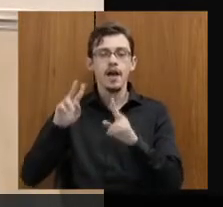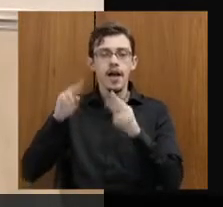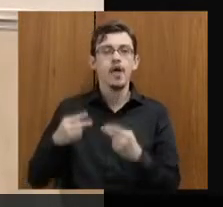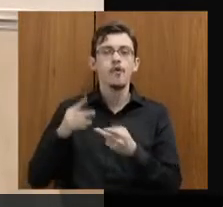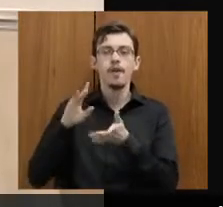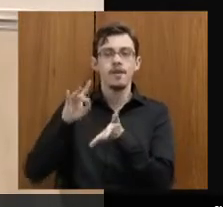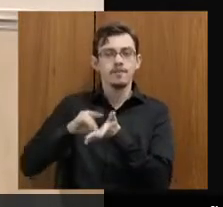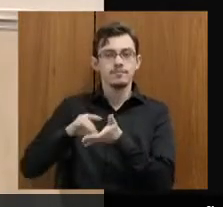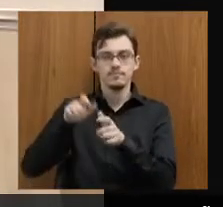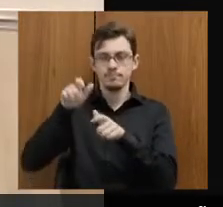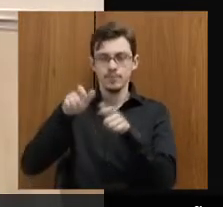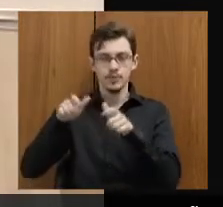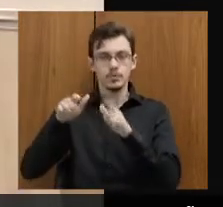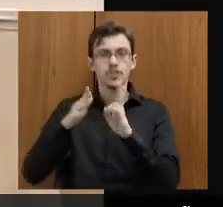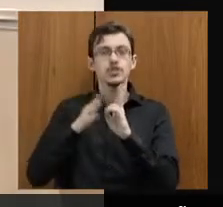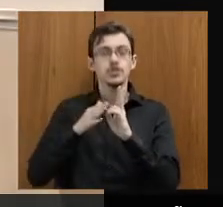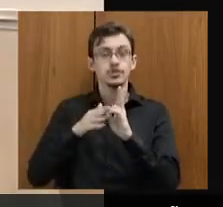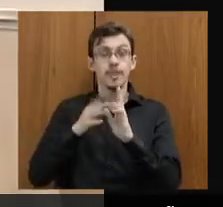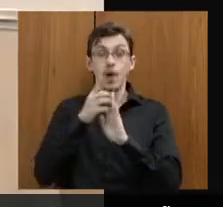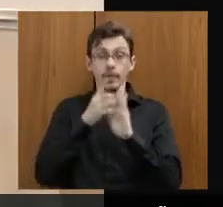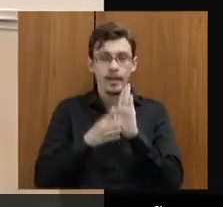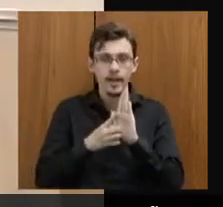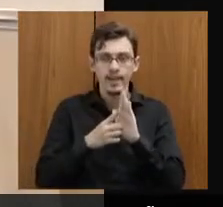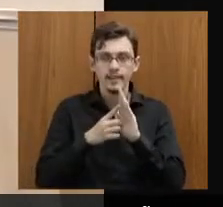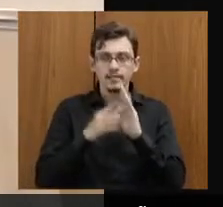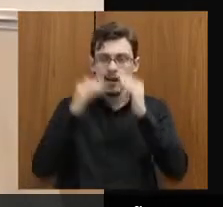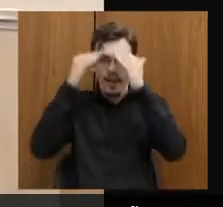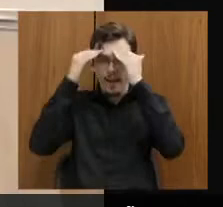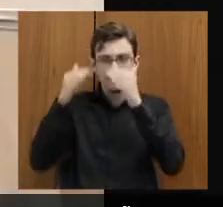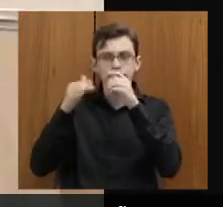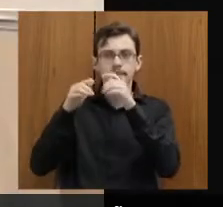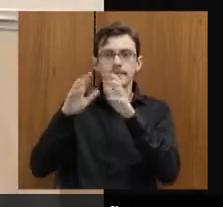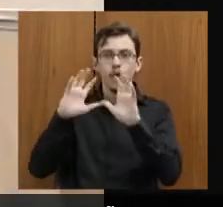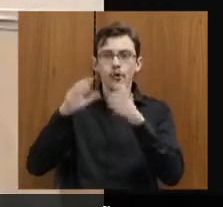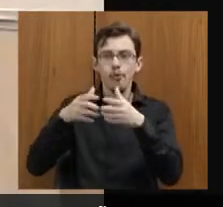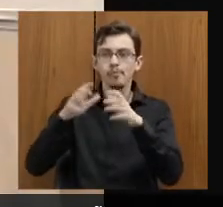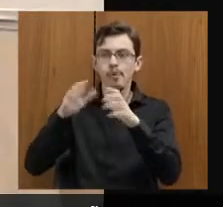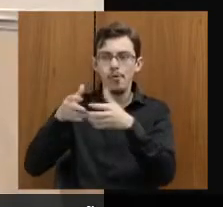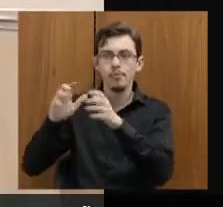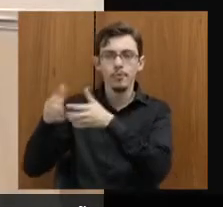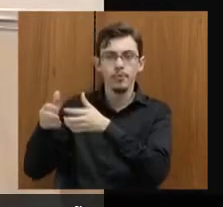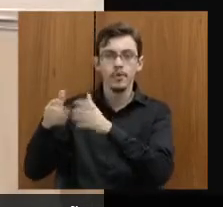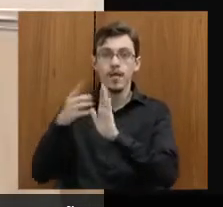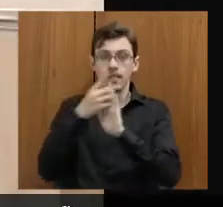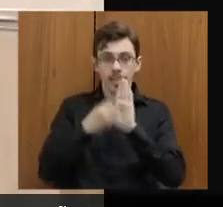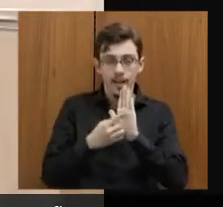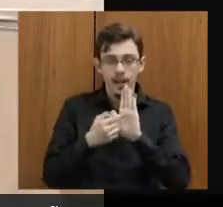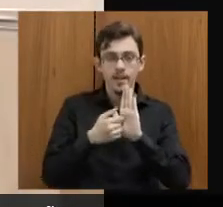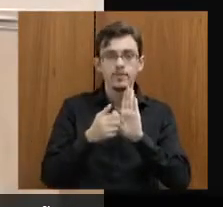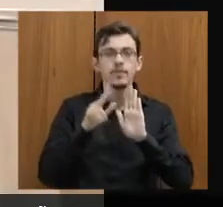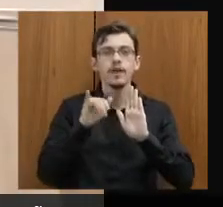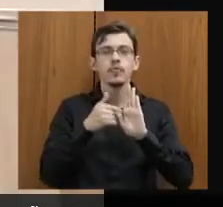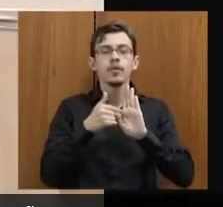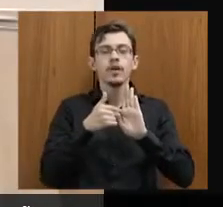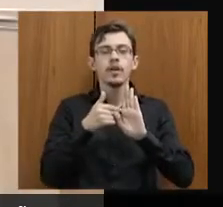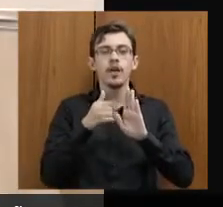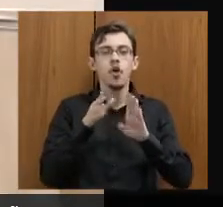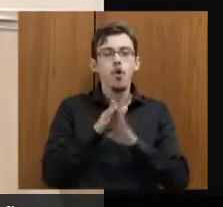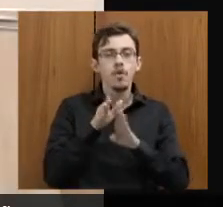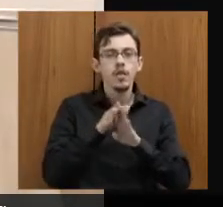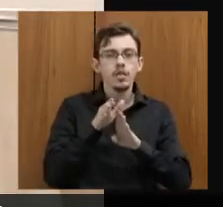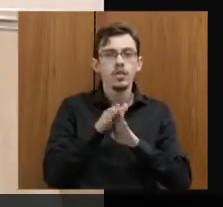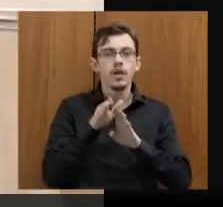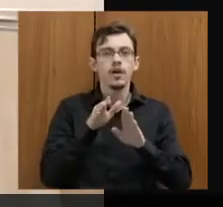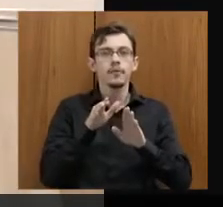mais pobres não tinham reconhecimento então através desse decreto é ele vai instituir né procedimentos inclusive para o